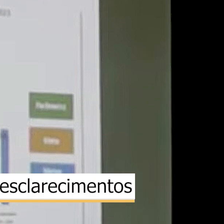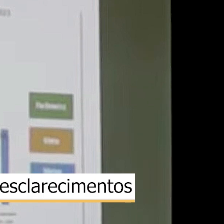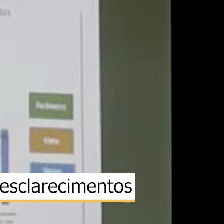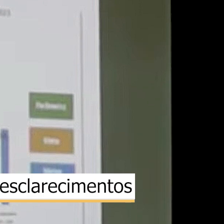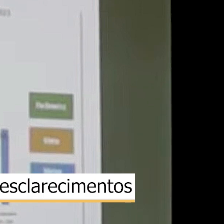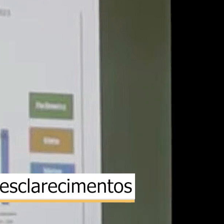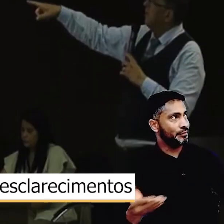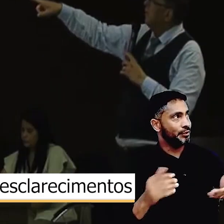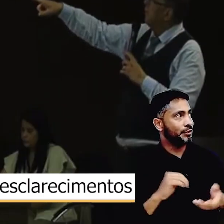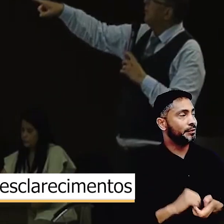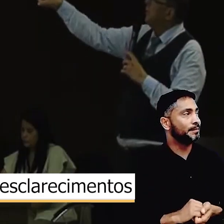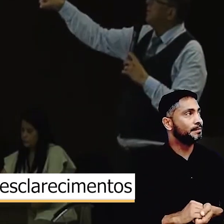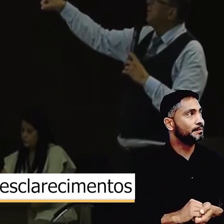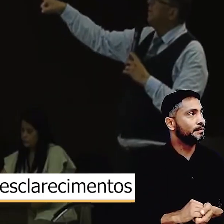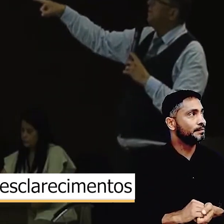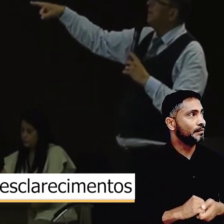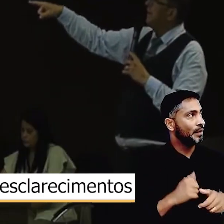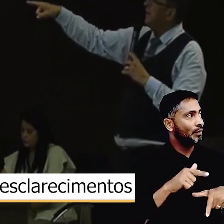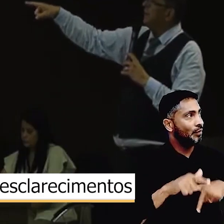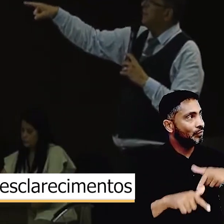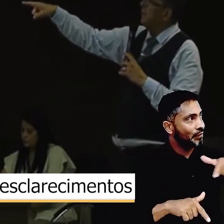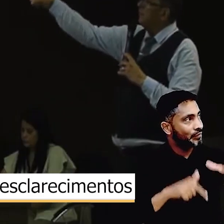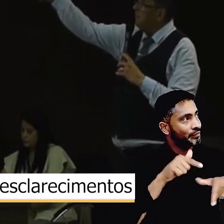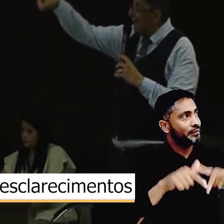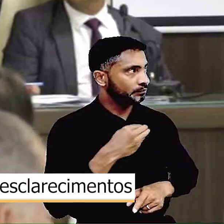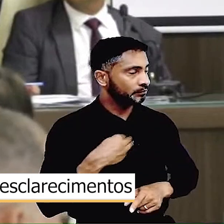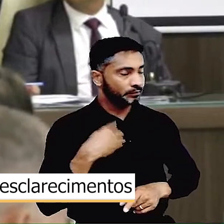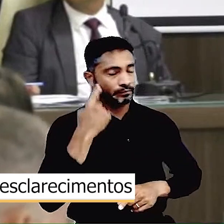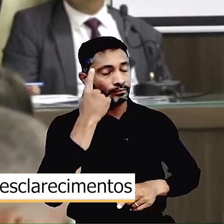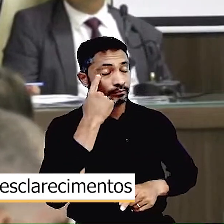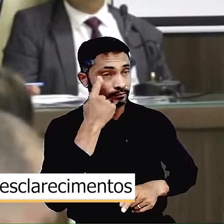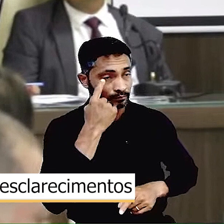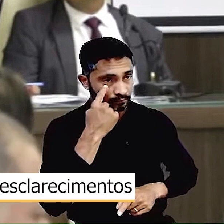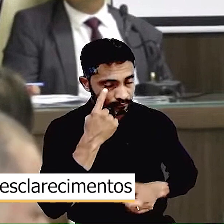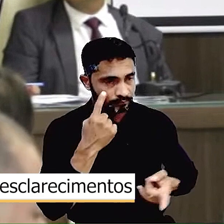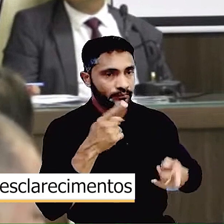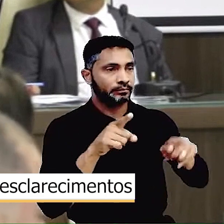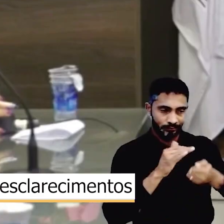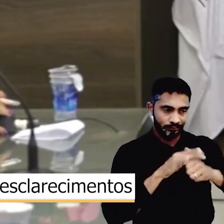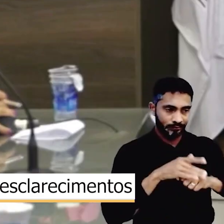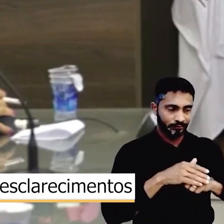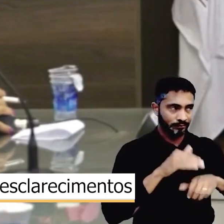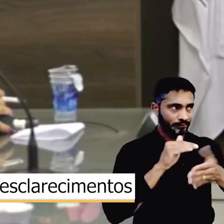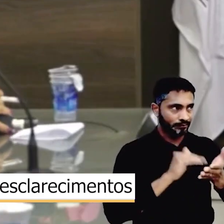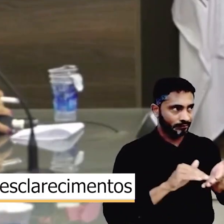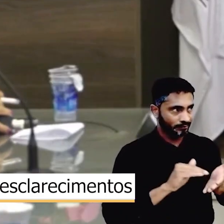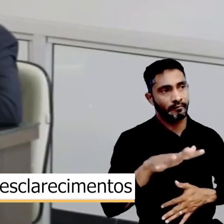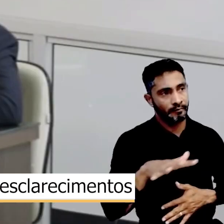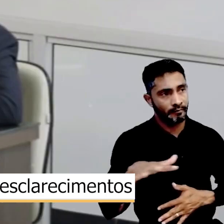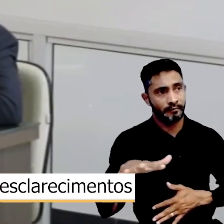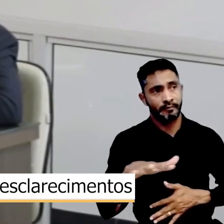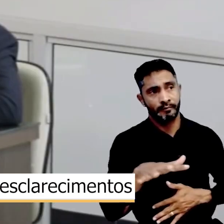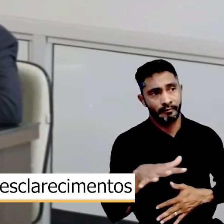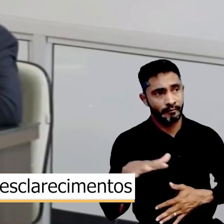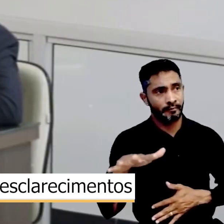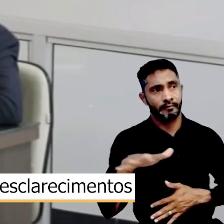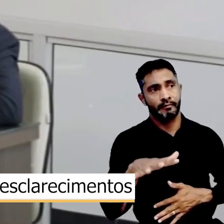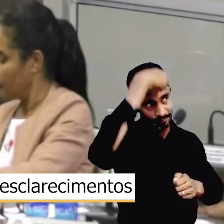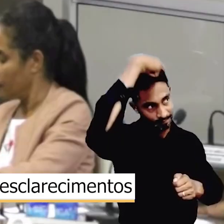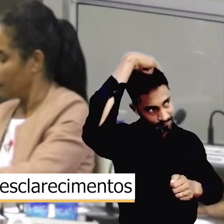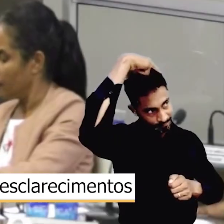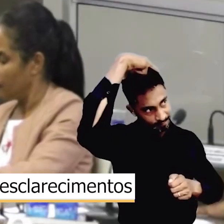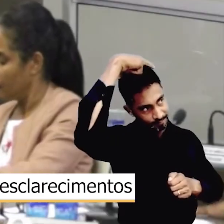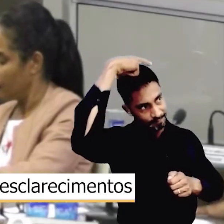mostrado em todos os setores da saúde em Janaúba. Várias perguntas foram feitas pelos vereadores